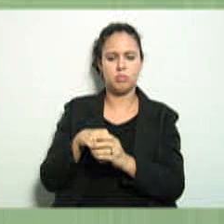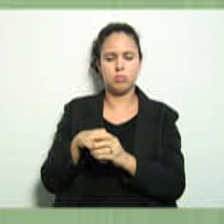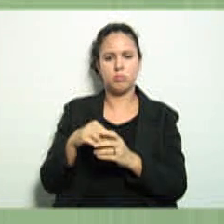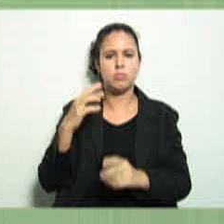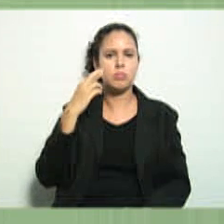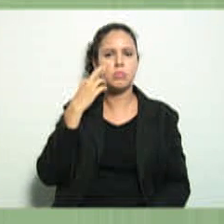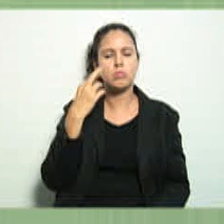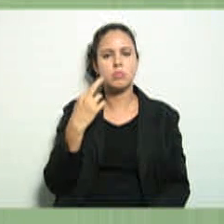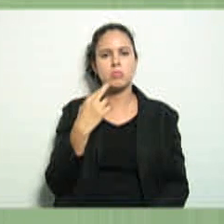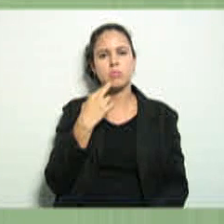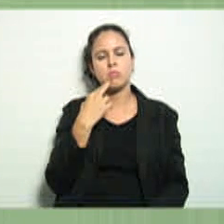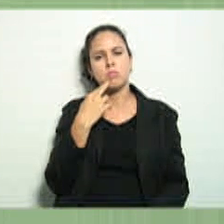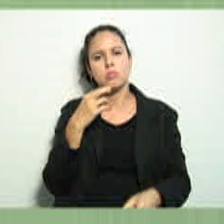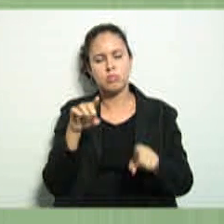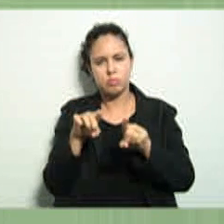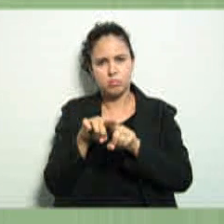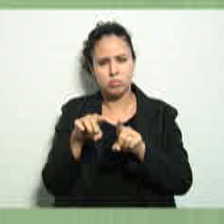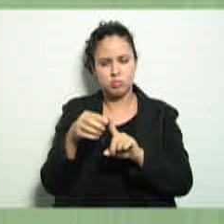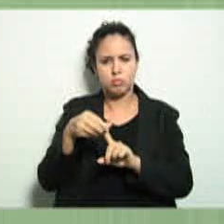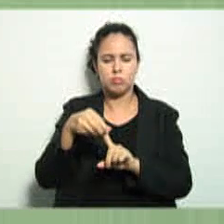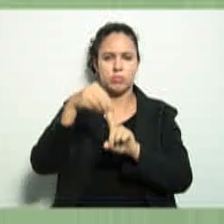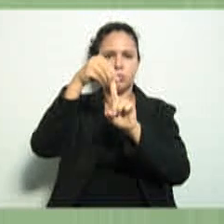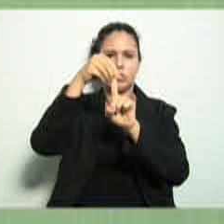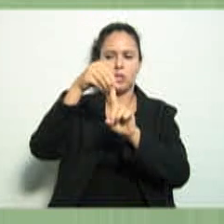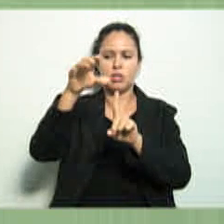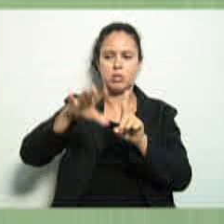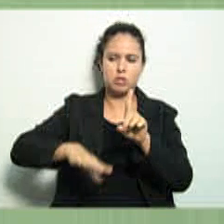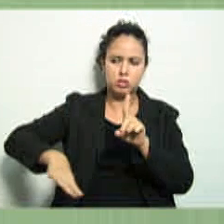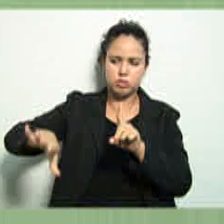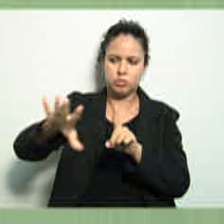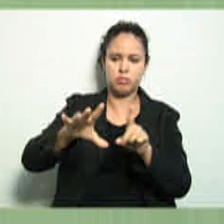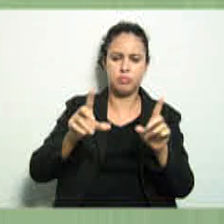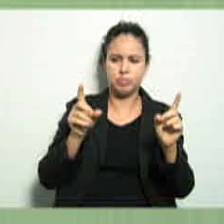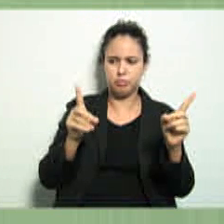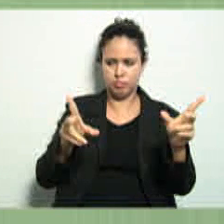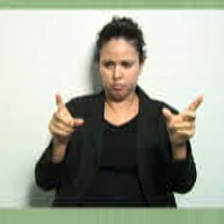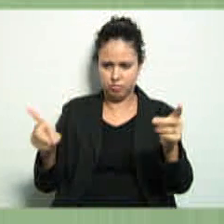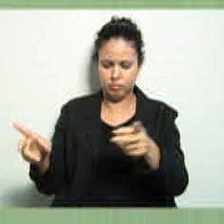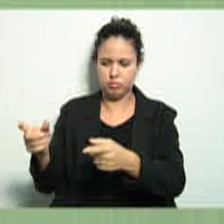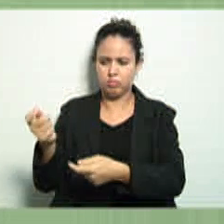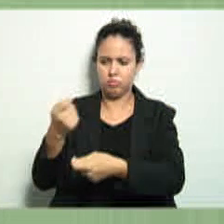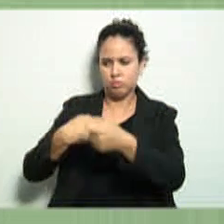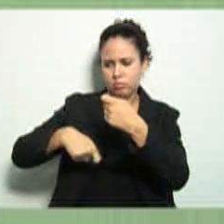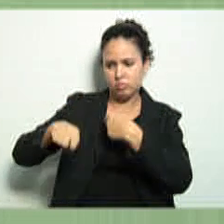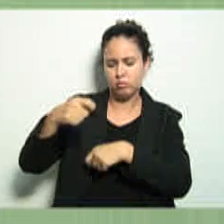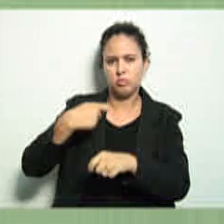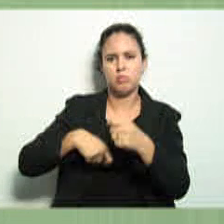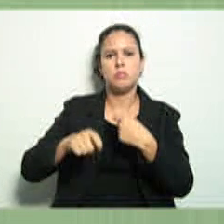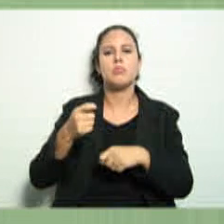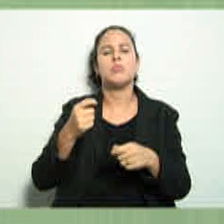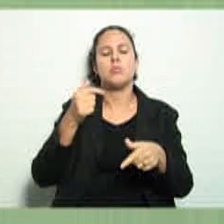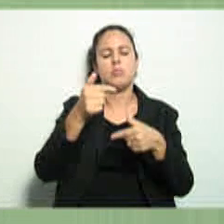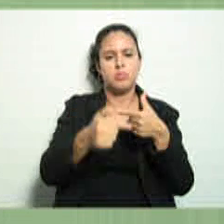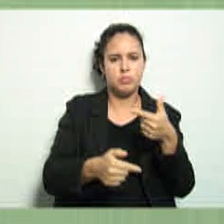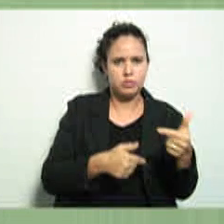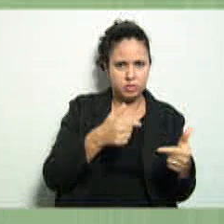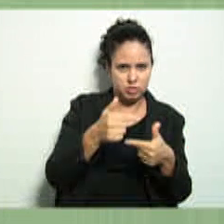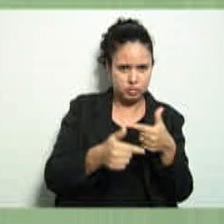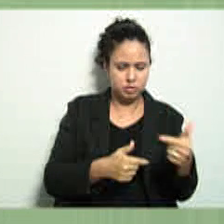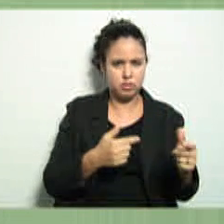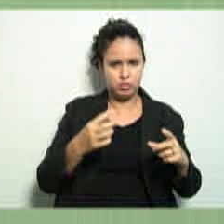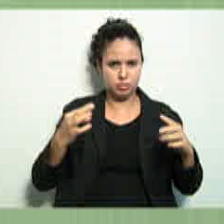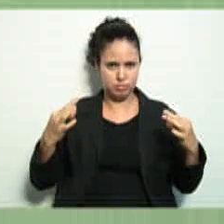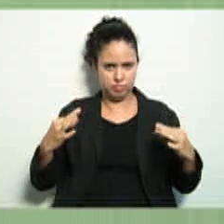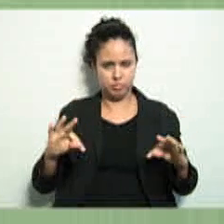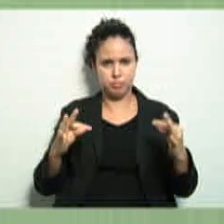Podemos também destacar os serviços logísticos do setor comercial, as prestações de serviços de